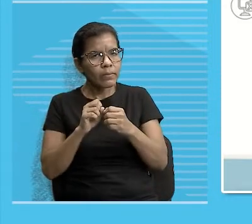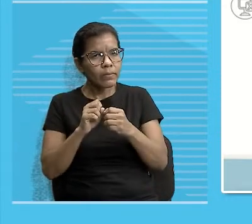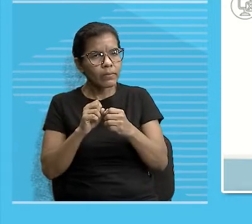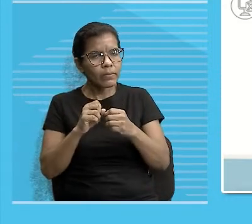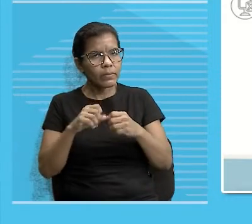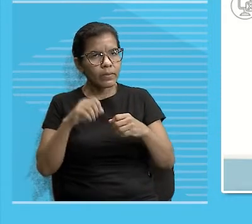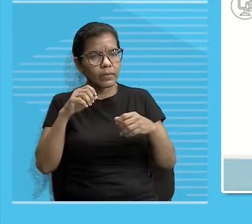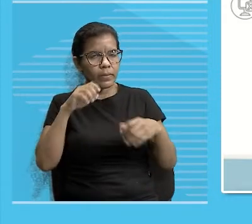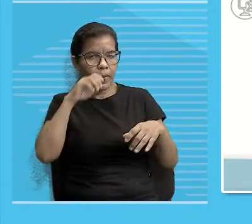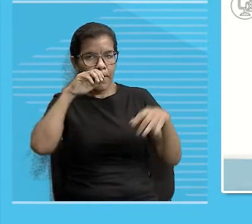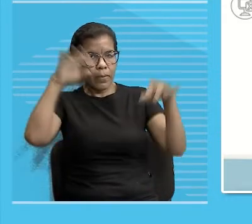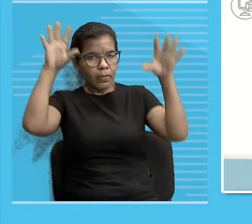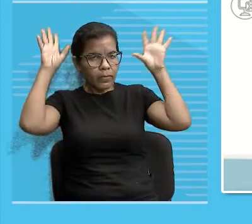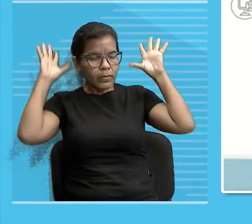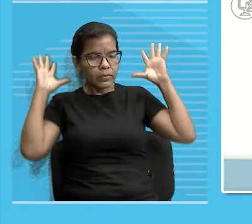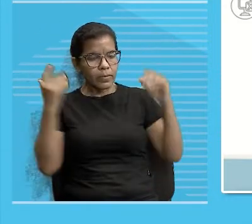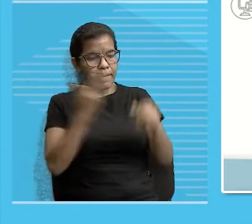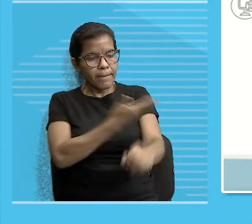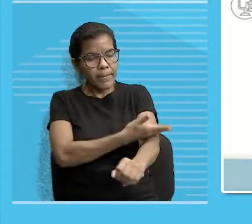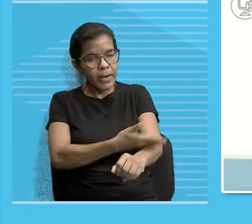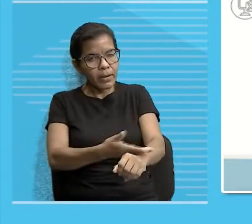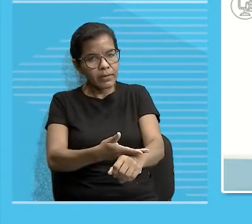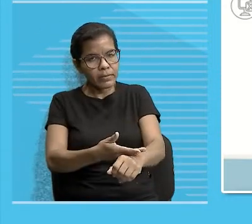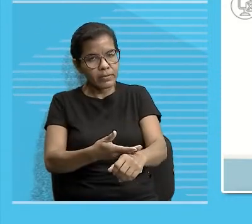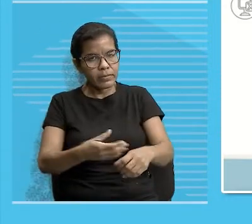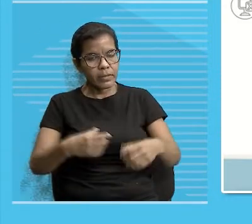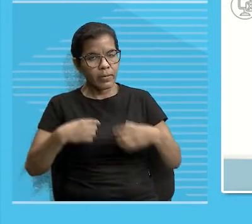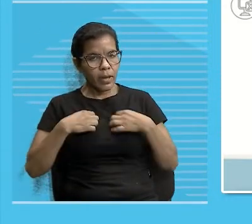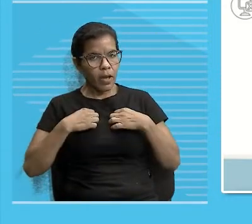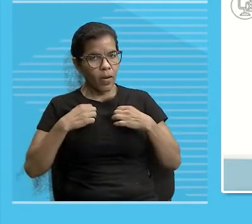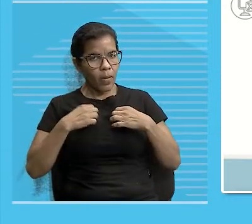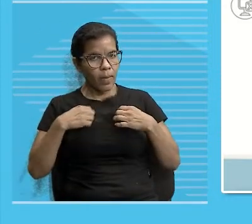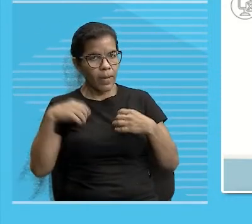Você bota um fundo branco e uma roupa preta.